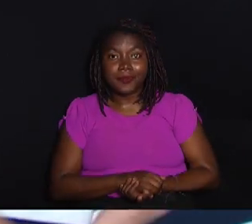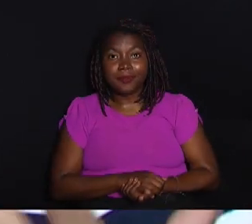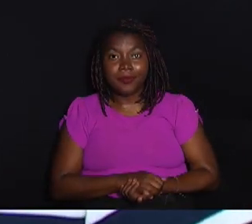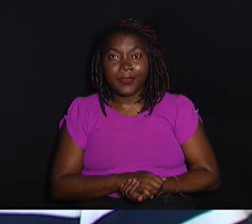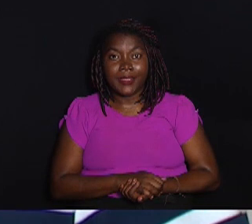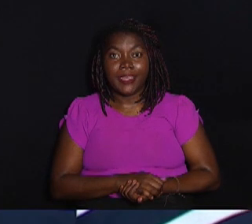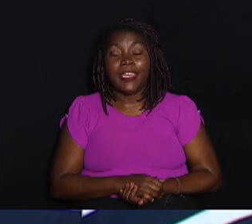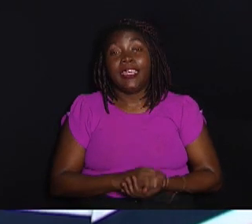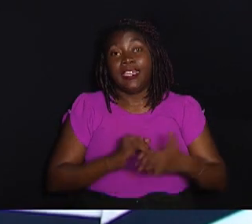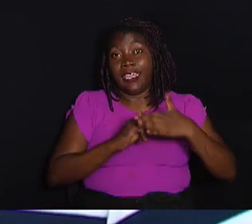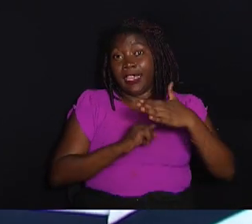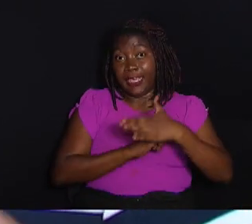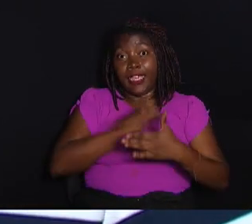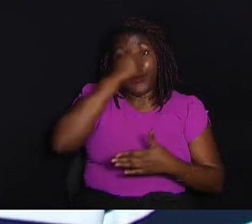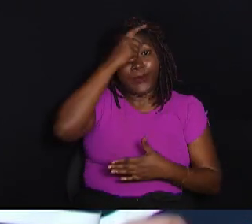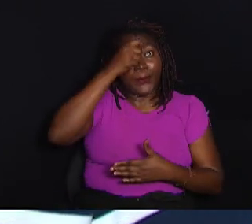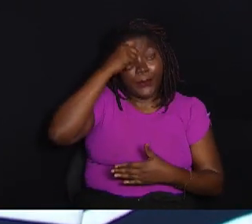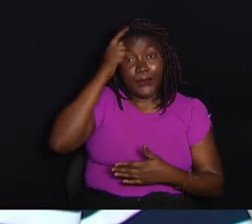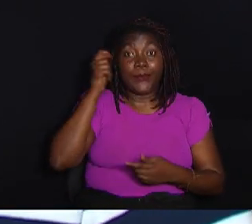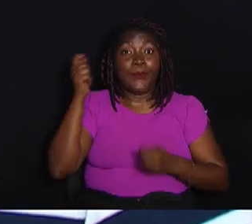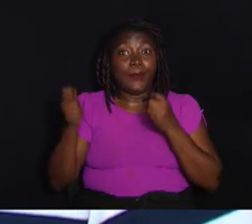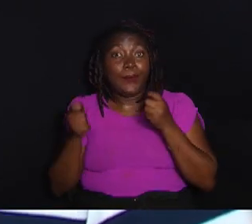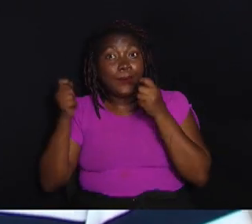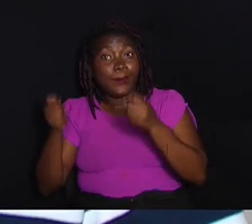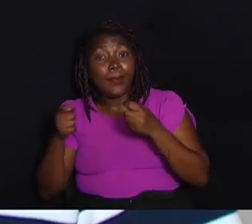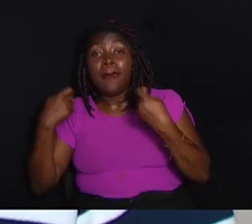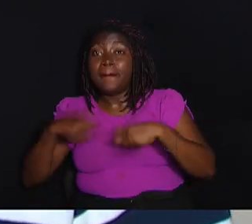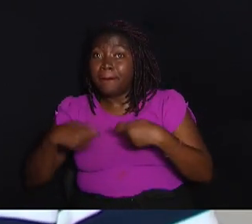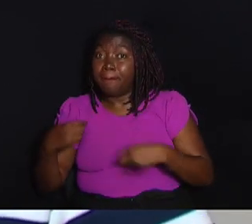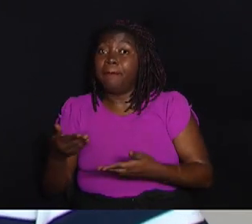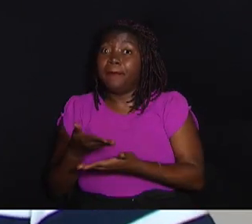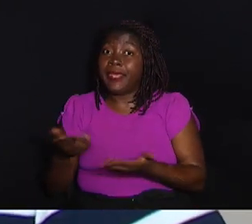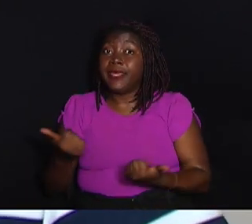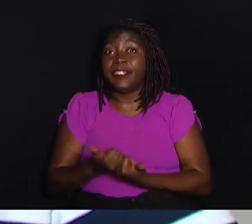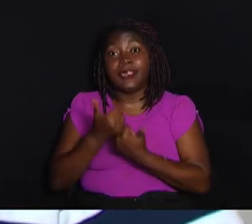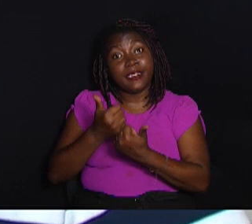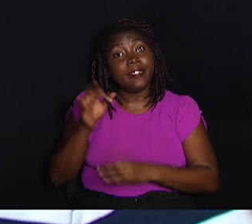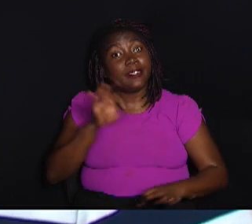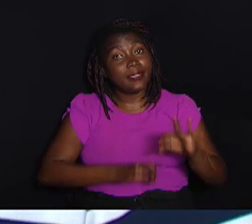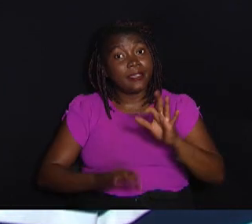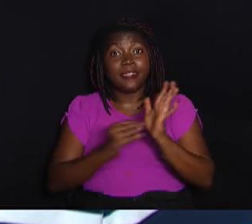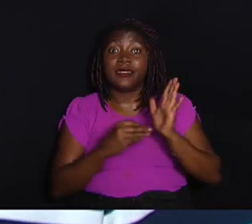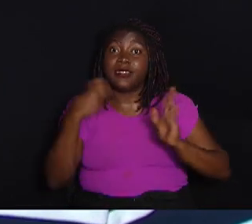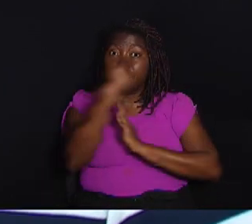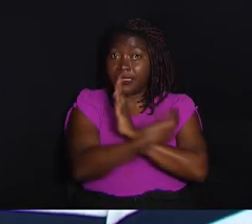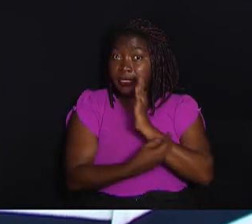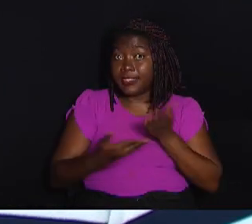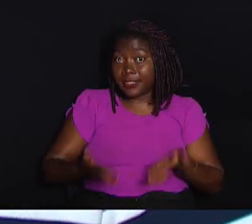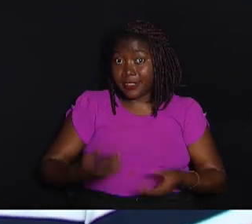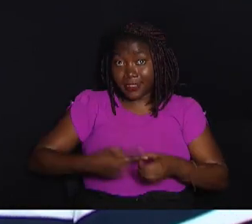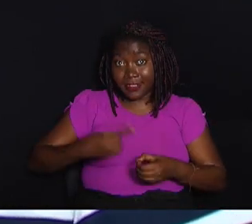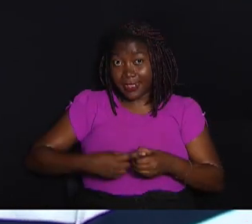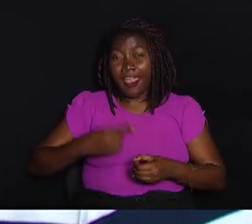culturais de movimentos culturais que precisam desse apoio para realizarem o seu calendário e na cidade Campinas tem